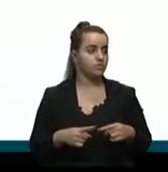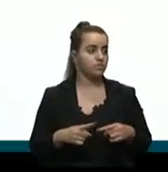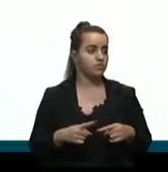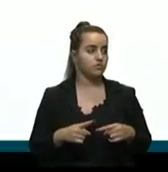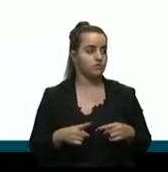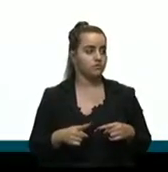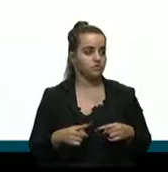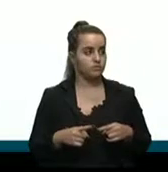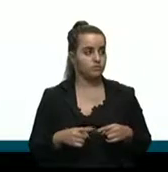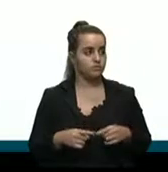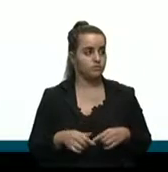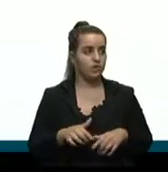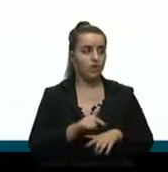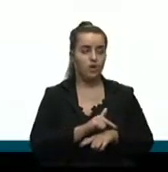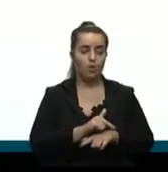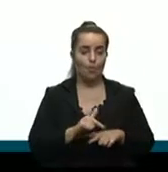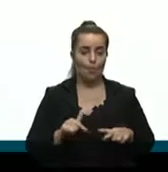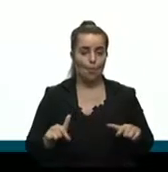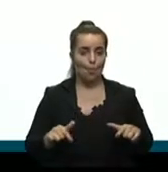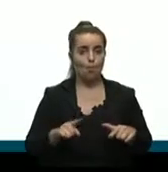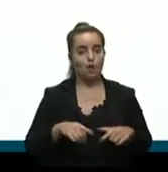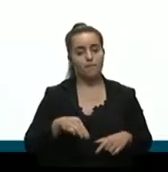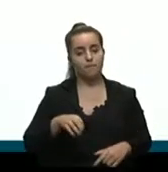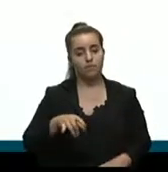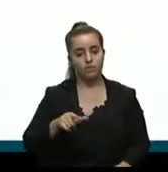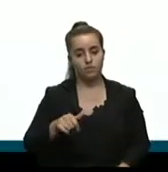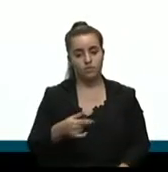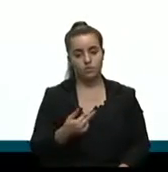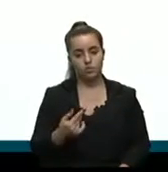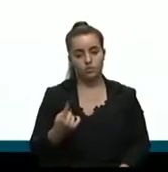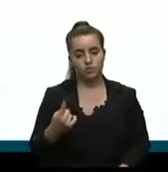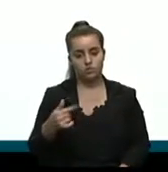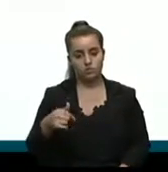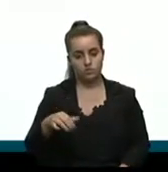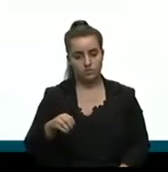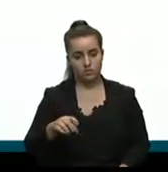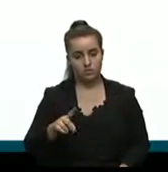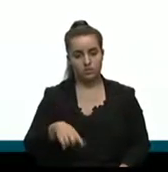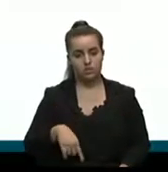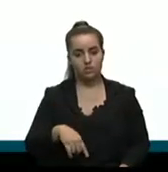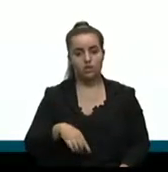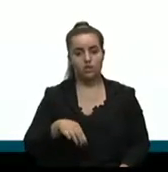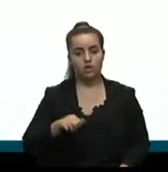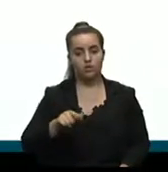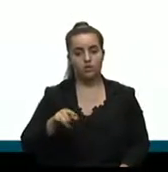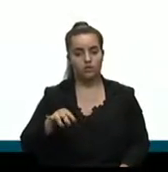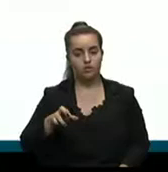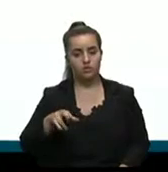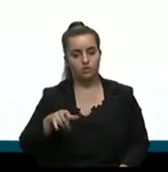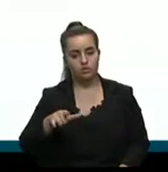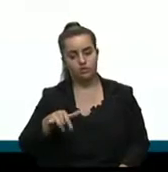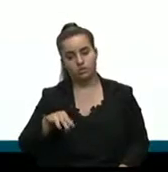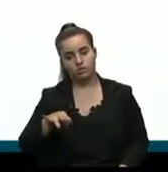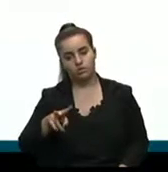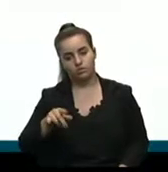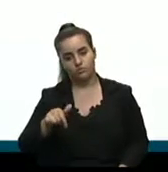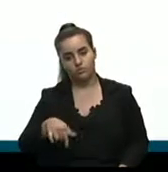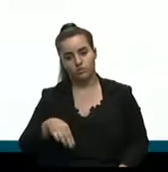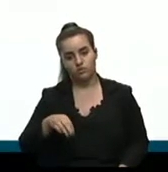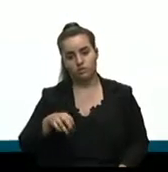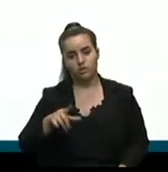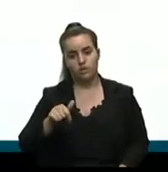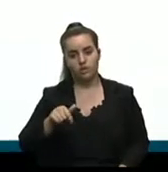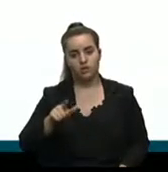A hipótese nula, a média sendo igual a 170. A hipótese alternativa, essa média